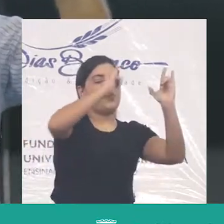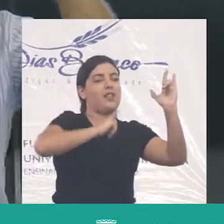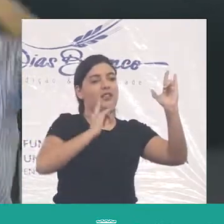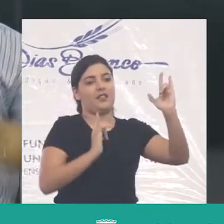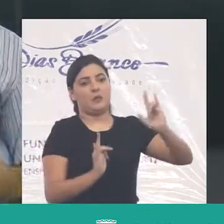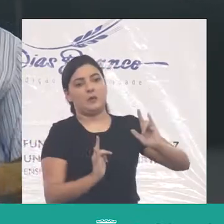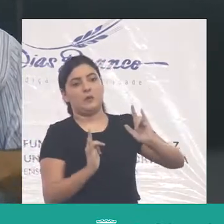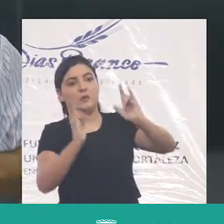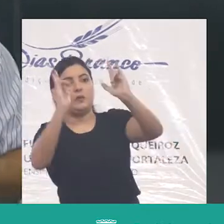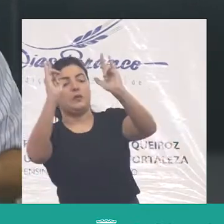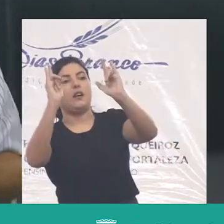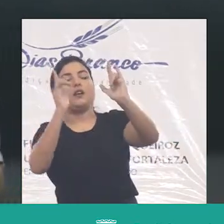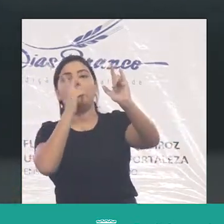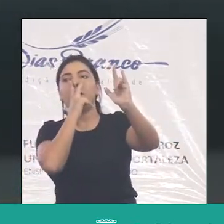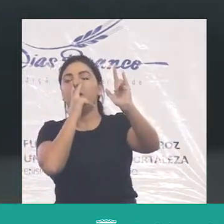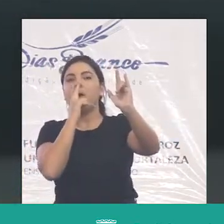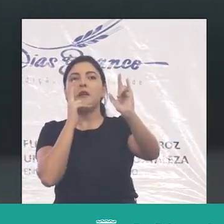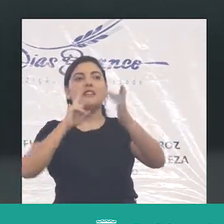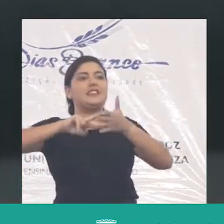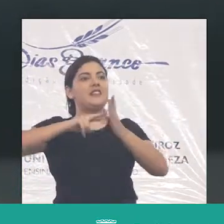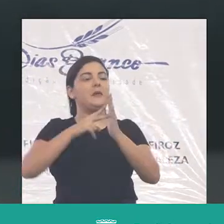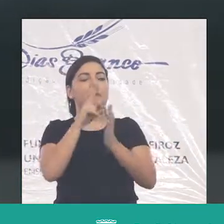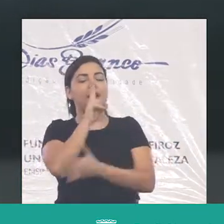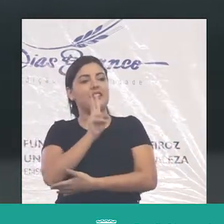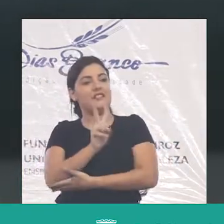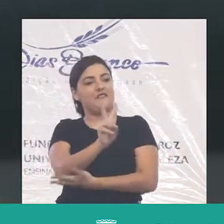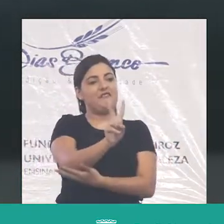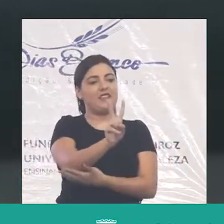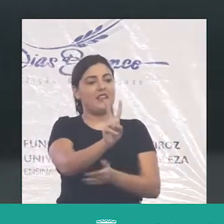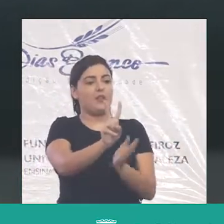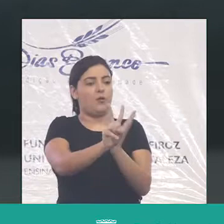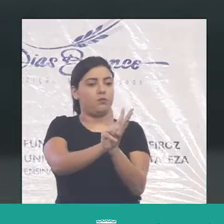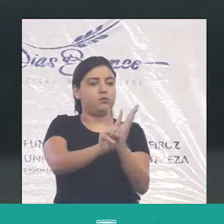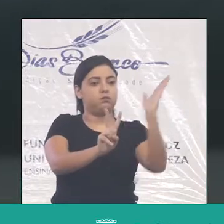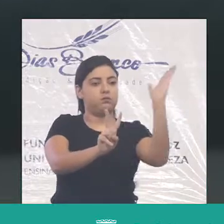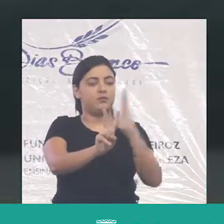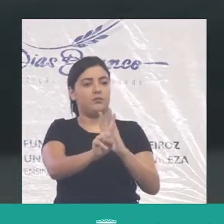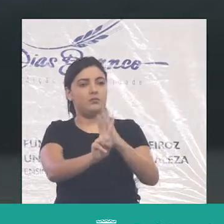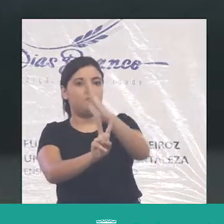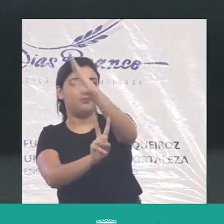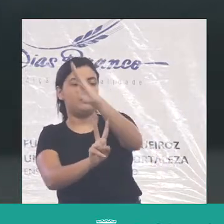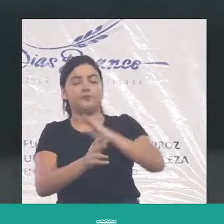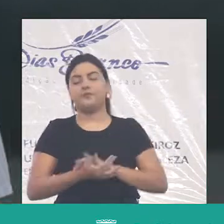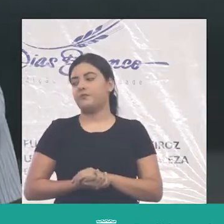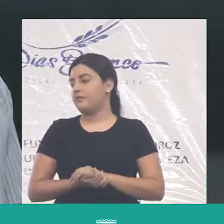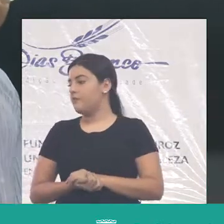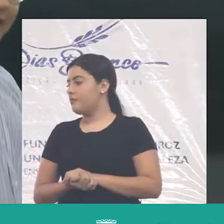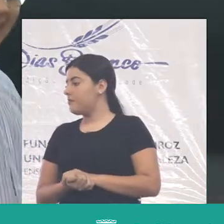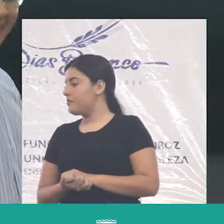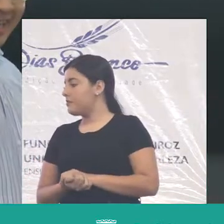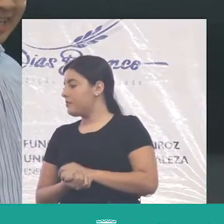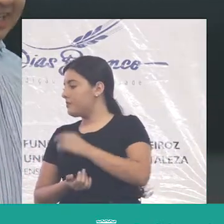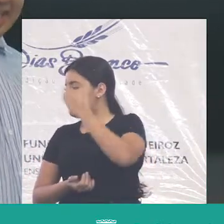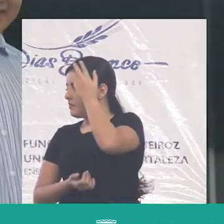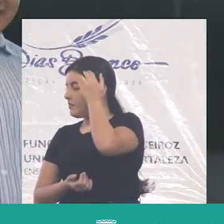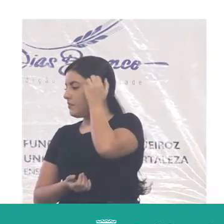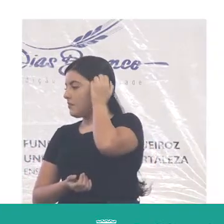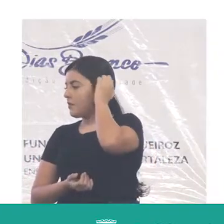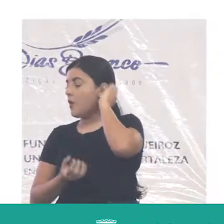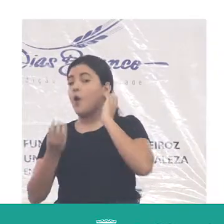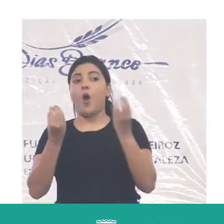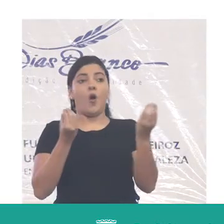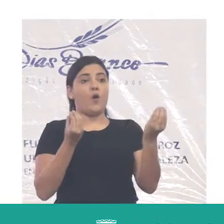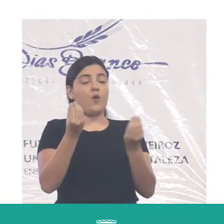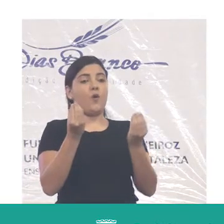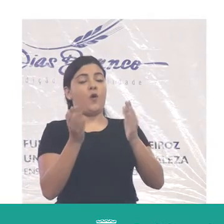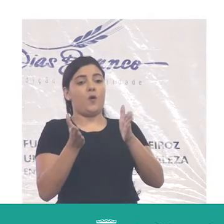estão inclinadas, elas duas funcionam como se fossem prismas inclinados. Continua. A inclinação